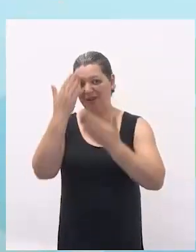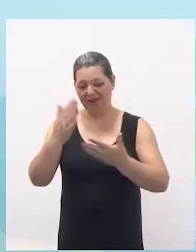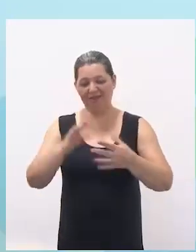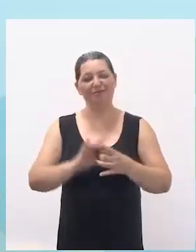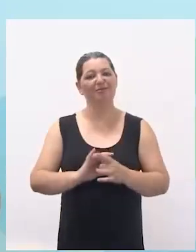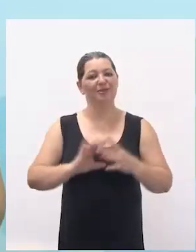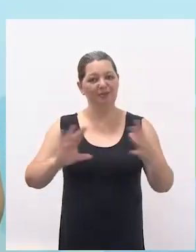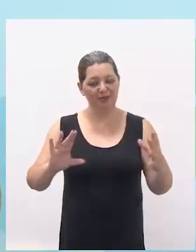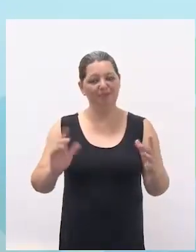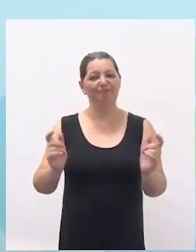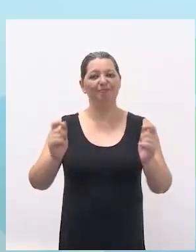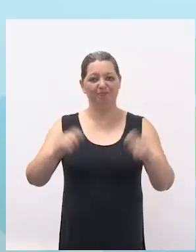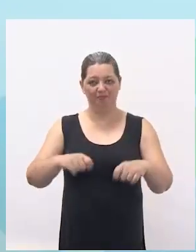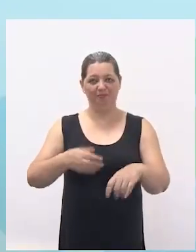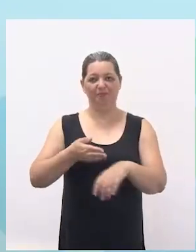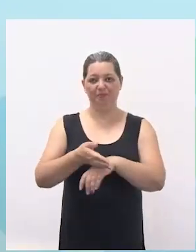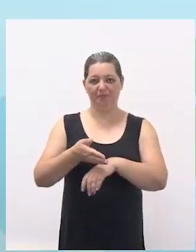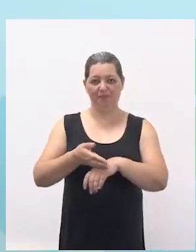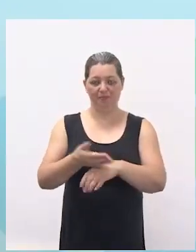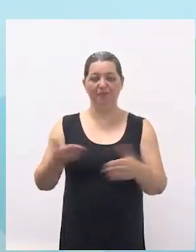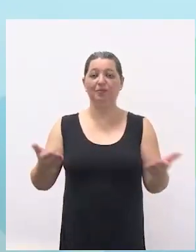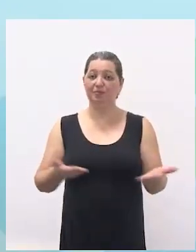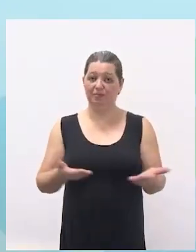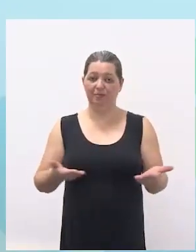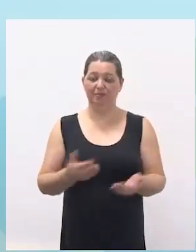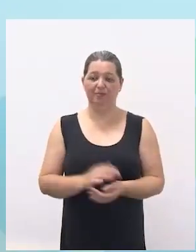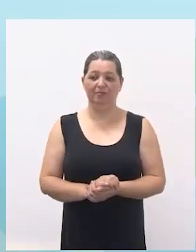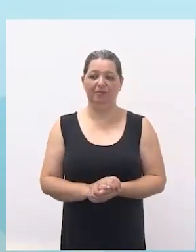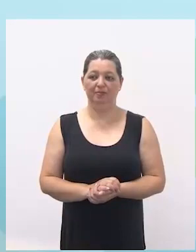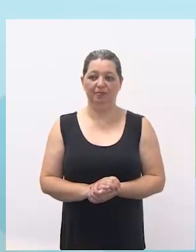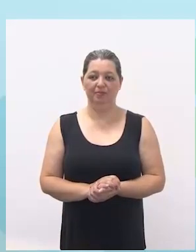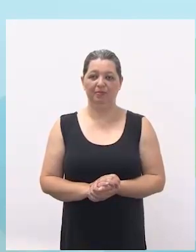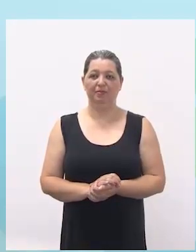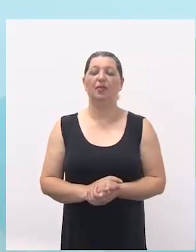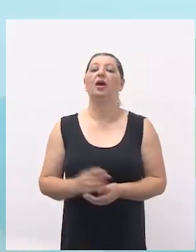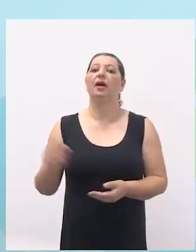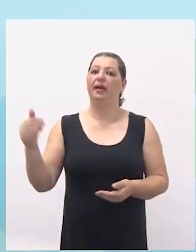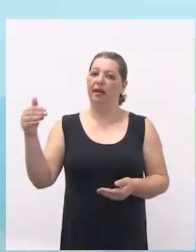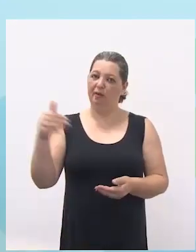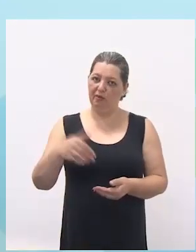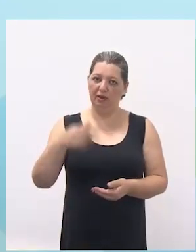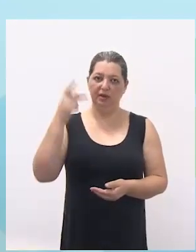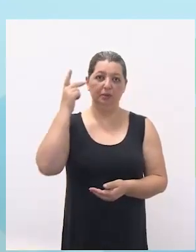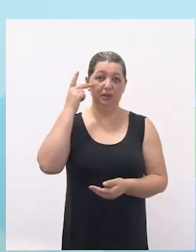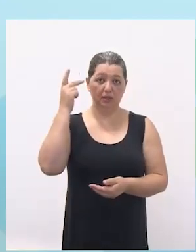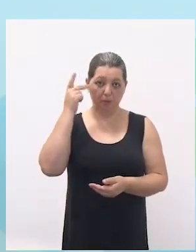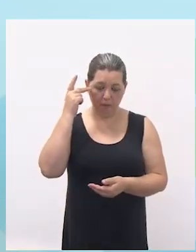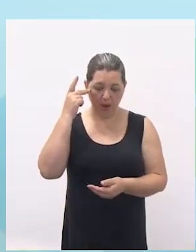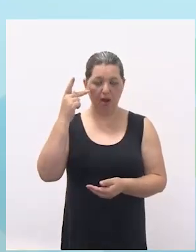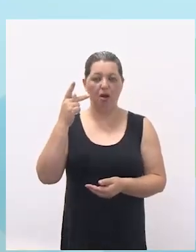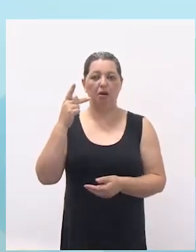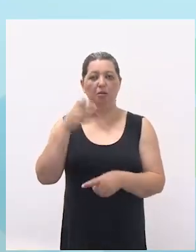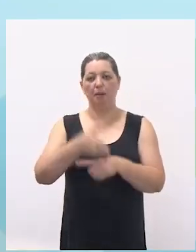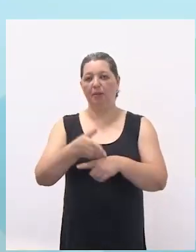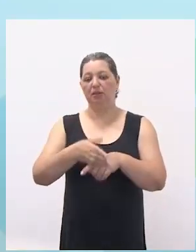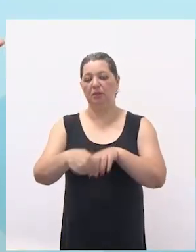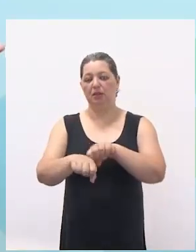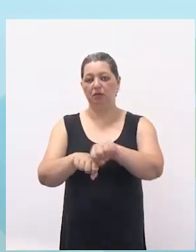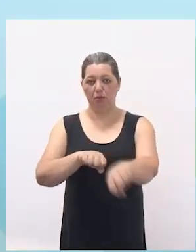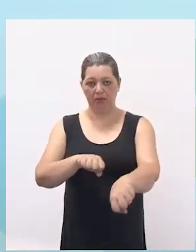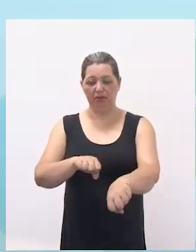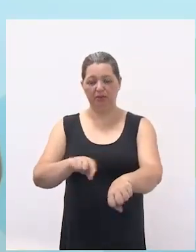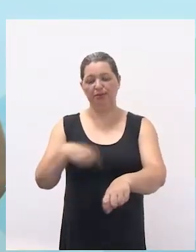e possibilitarem do Giovanni estar aqui hoje, né? O Giovanni veio aqui para São Paulo para fazer essa formação com a gente. Então, a gente está, assim,